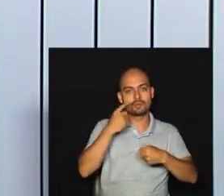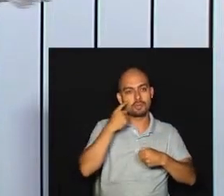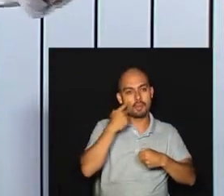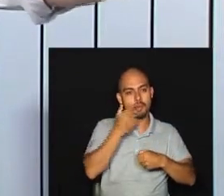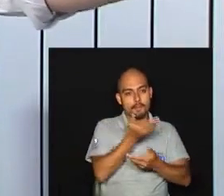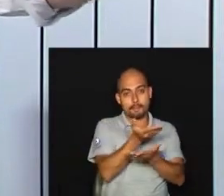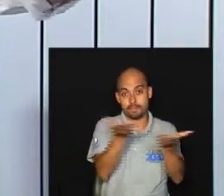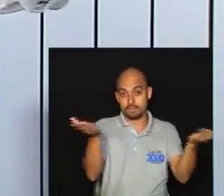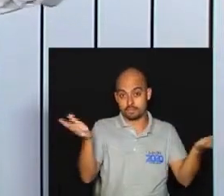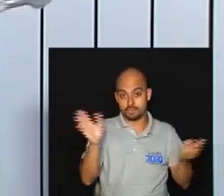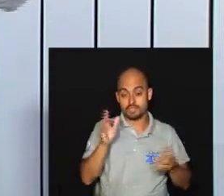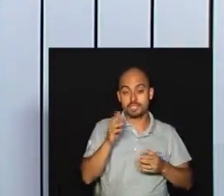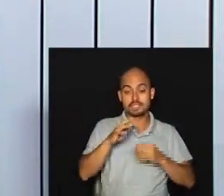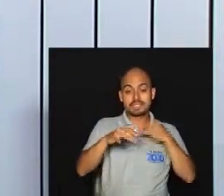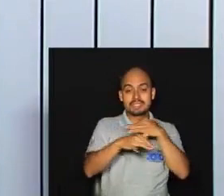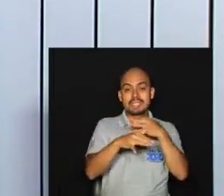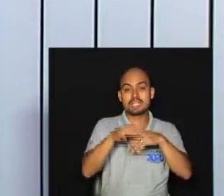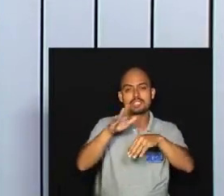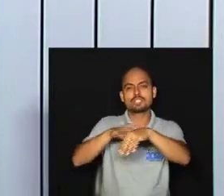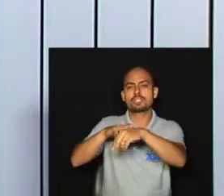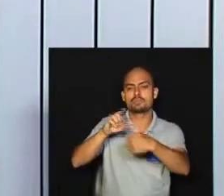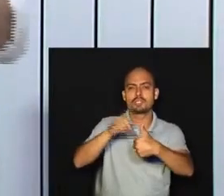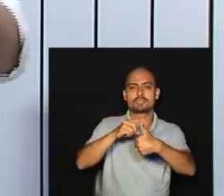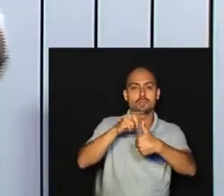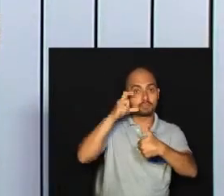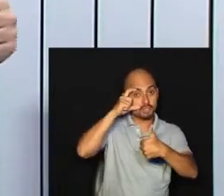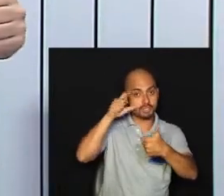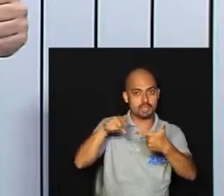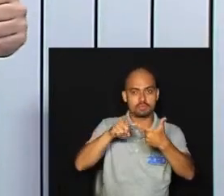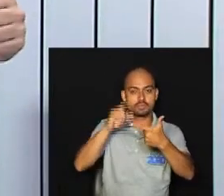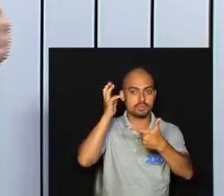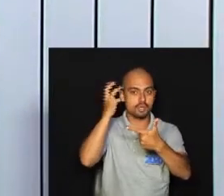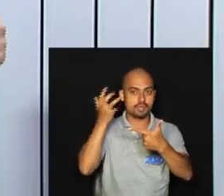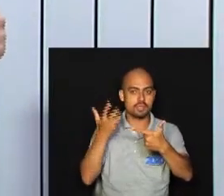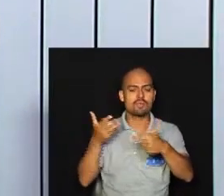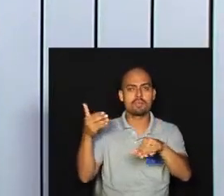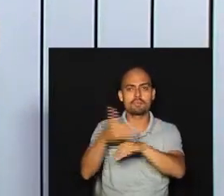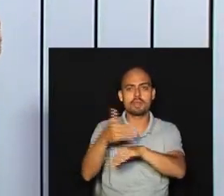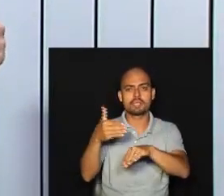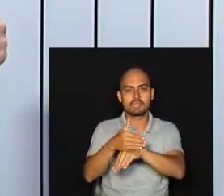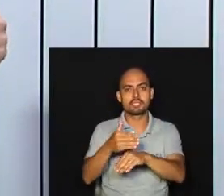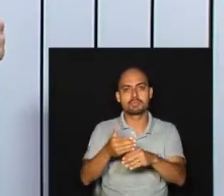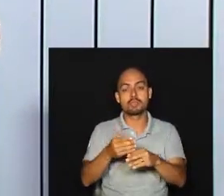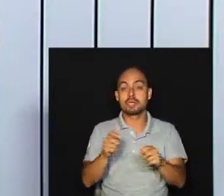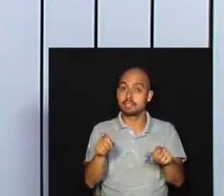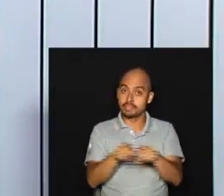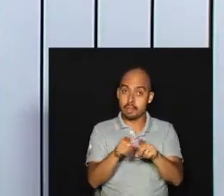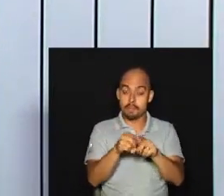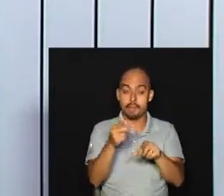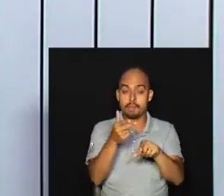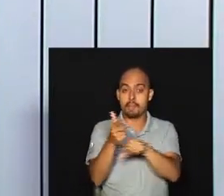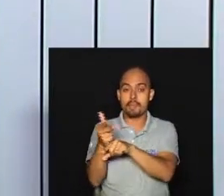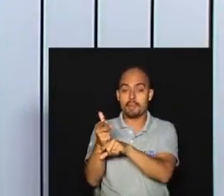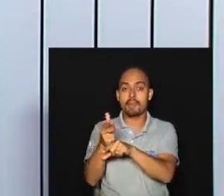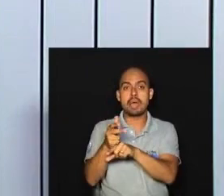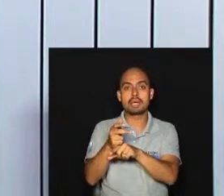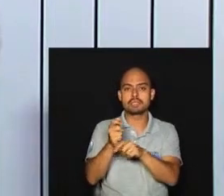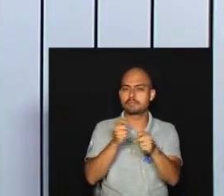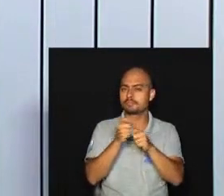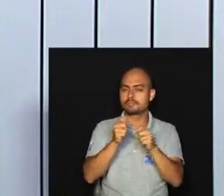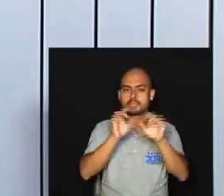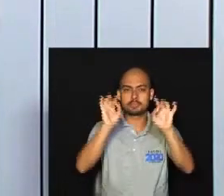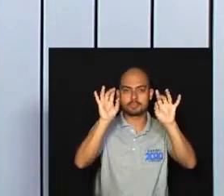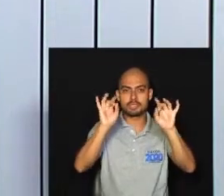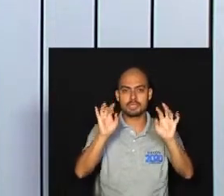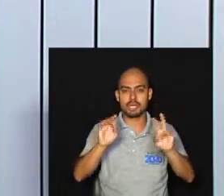cidade, acionando o Michel Amorim, acionando a Andréia Marques, também vai começar a participar da nossa cobertura especial com